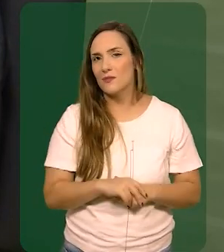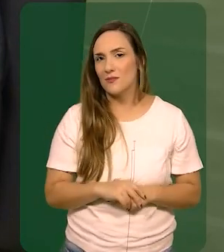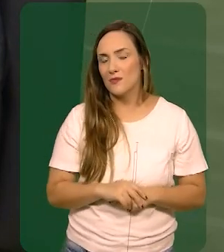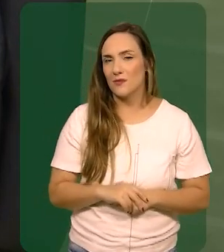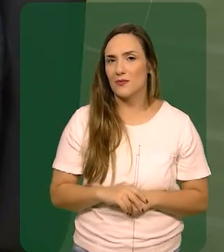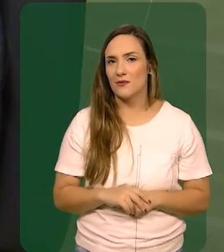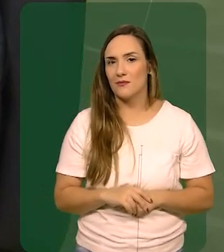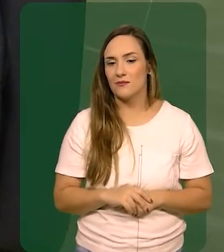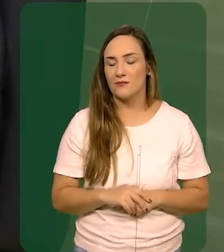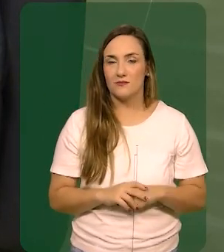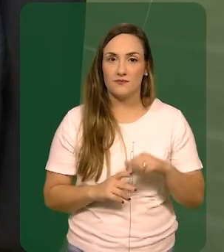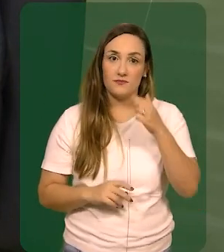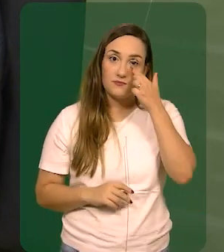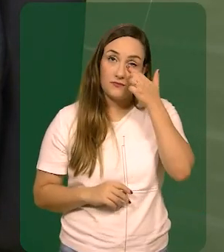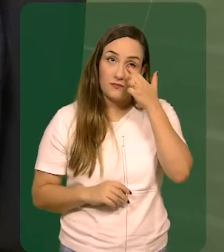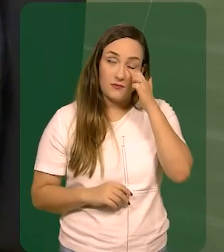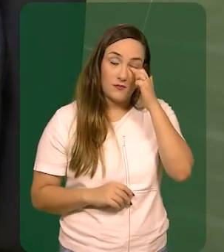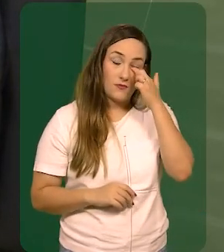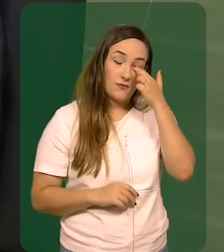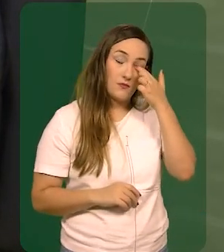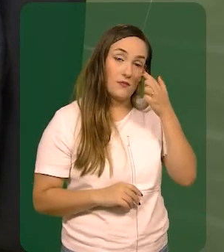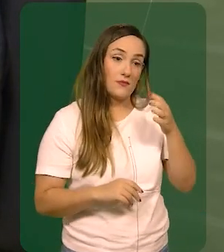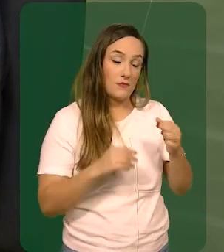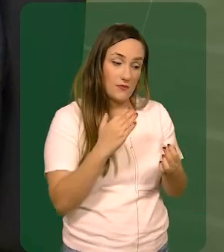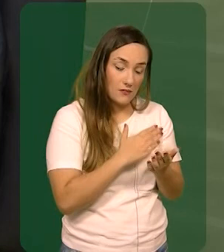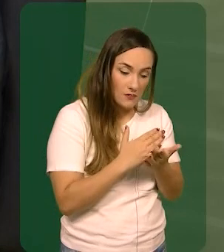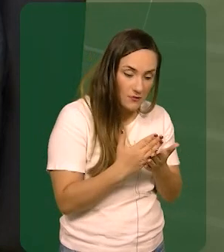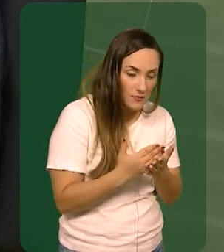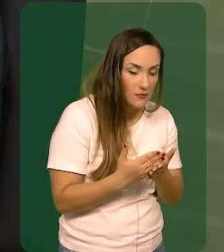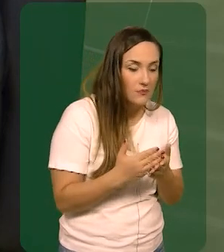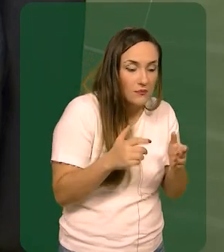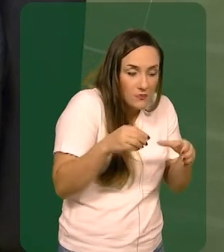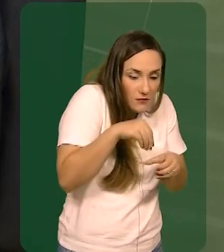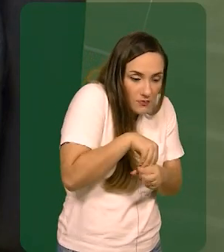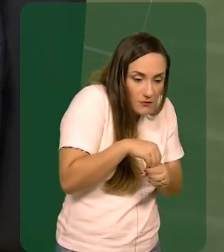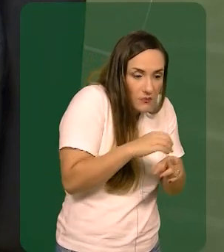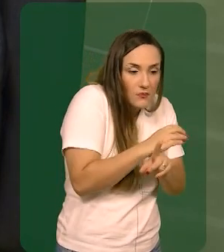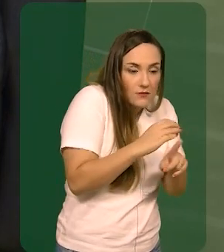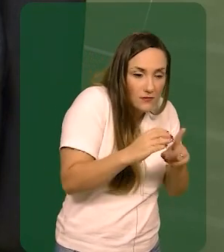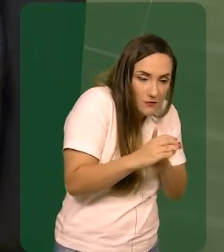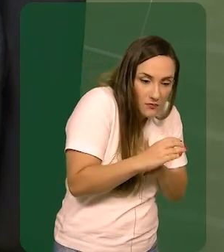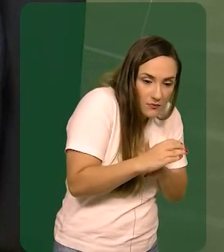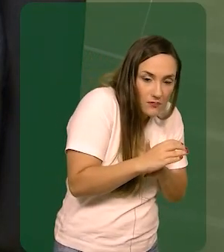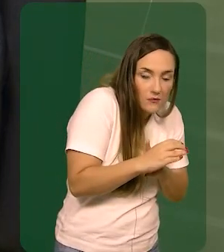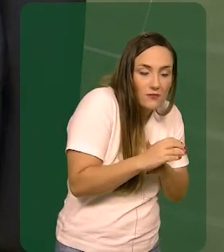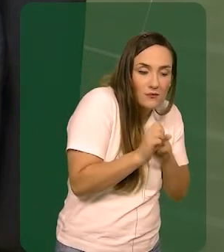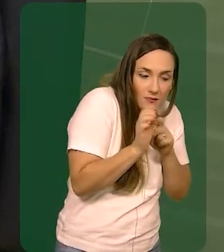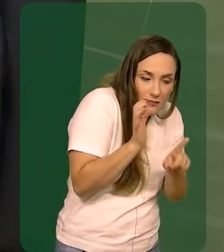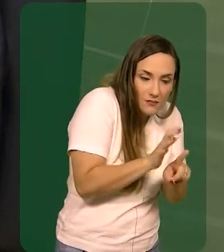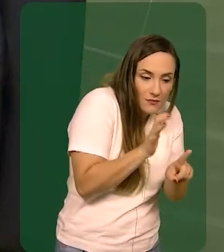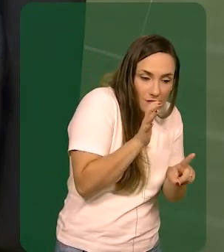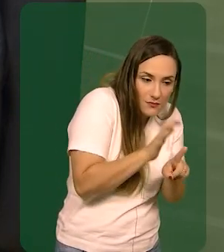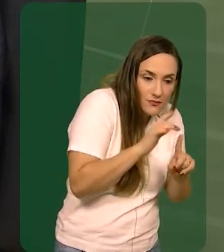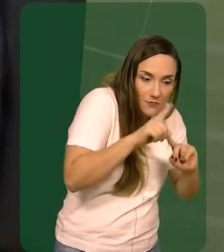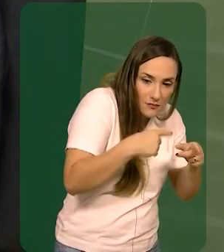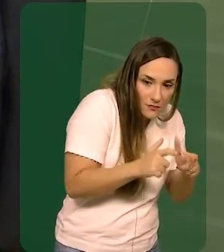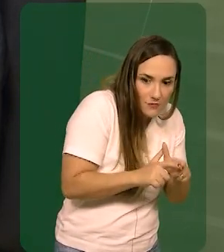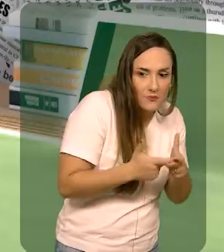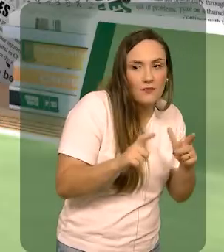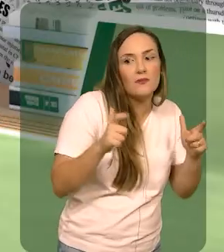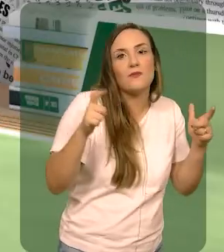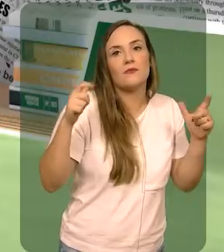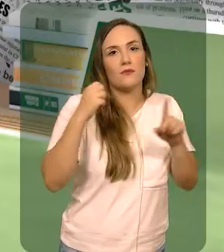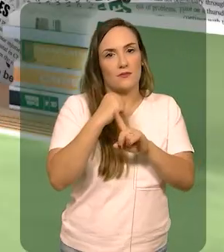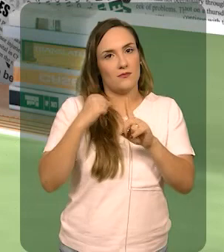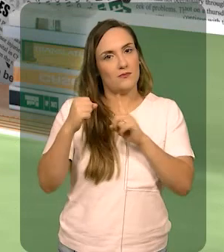tão importante ser de dentro para fora? Da base para a sociedade, essa construção?